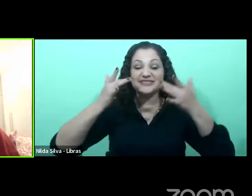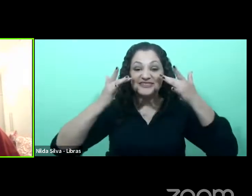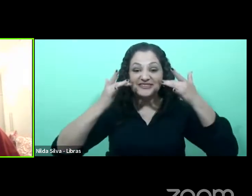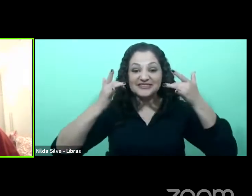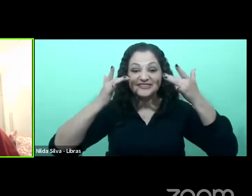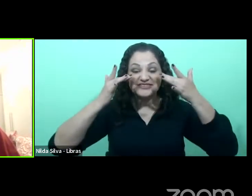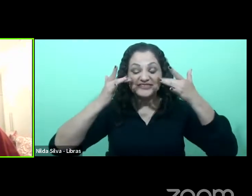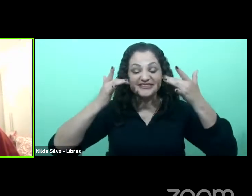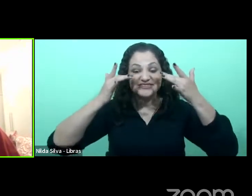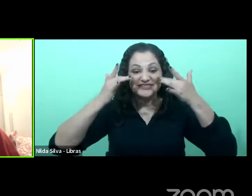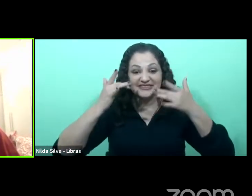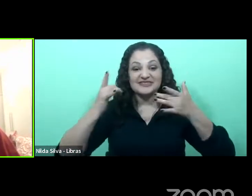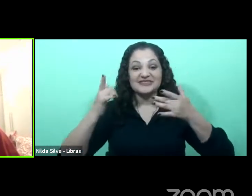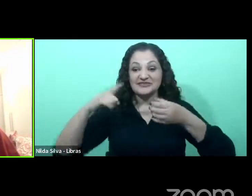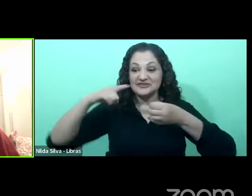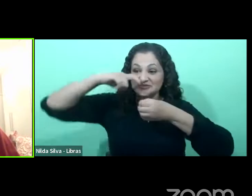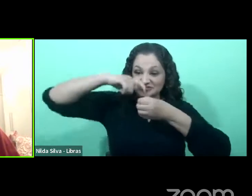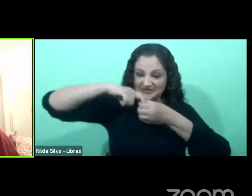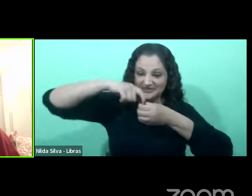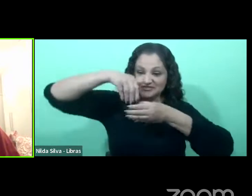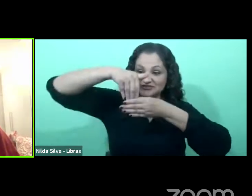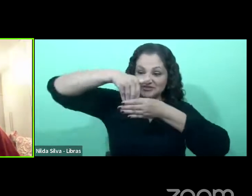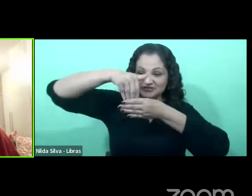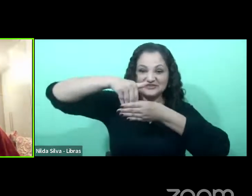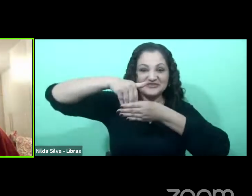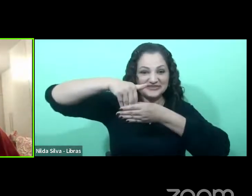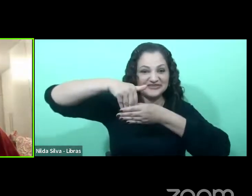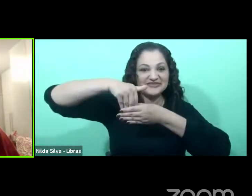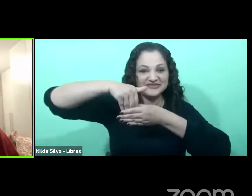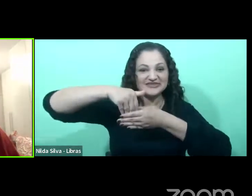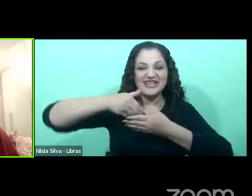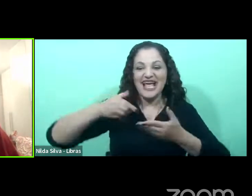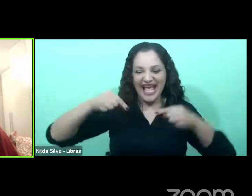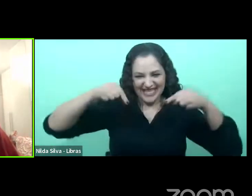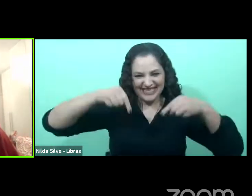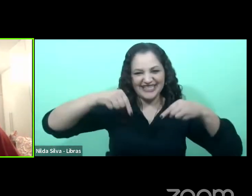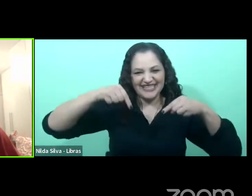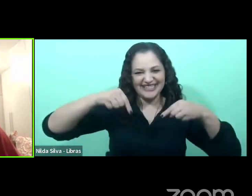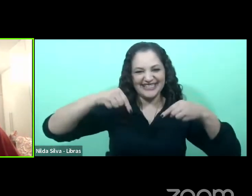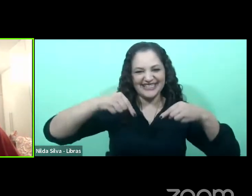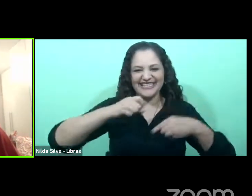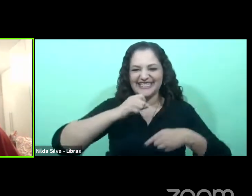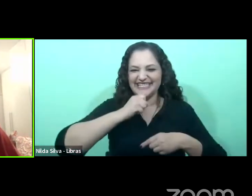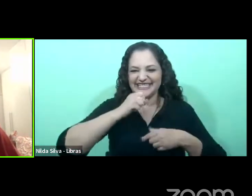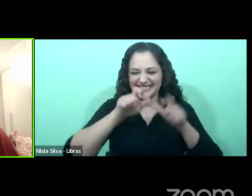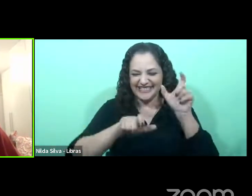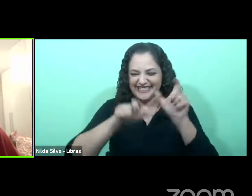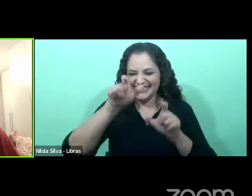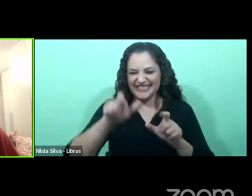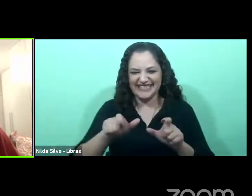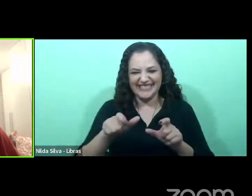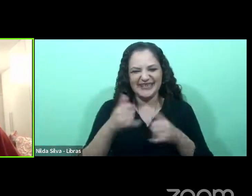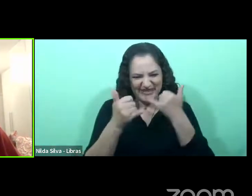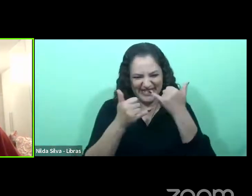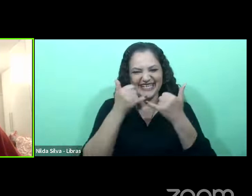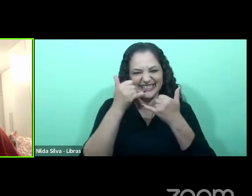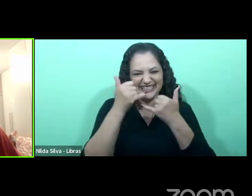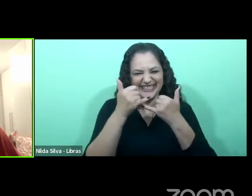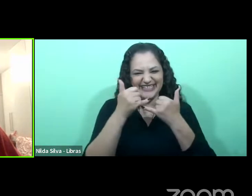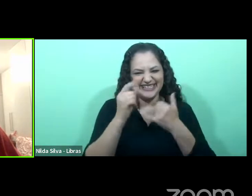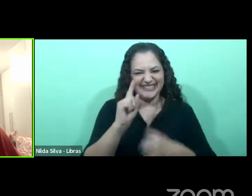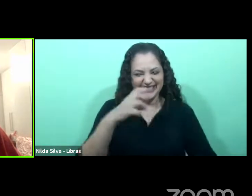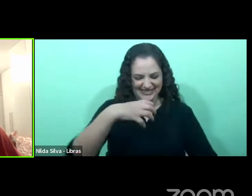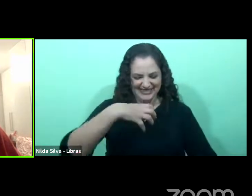essa questão da eleição, e os idosos daqui, né, gente, não é brincadeira, né? Eu estou aqui na Bahia, vocês sabem que aqui no